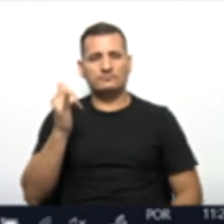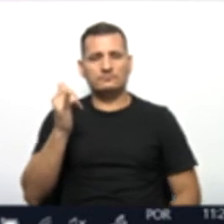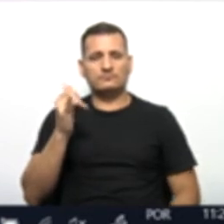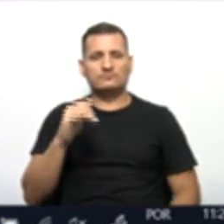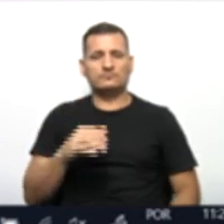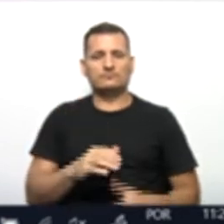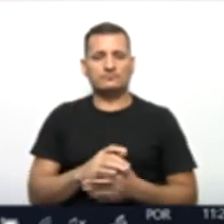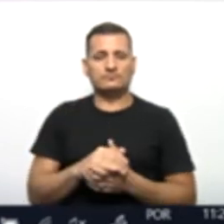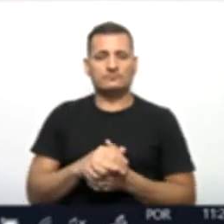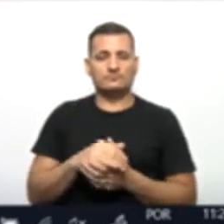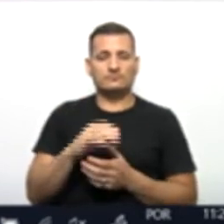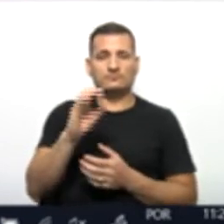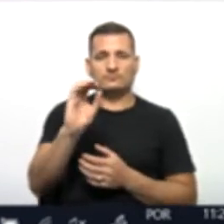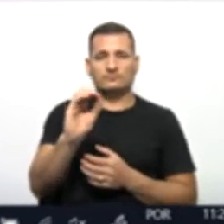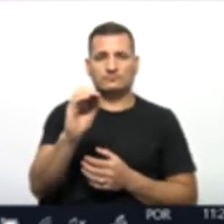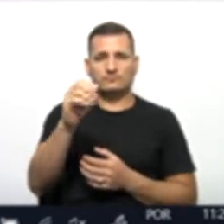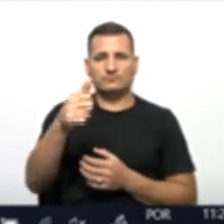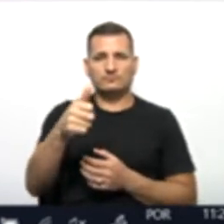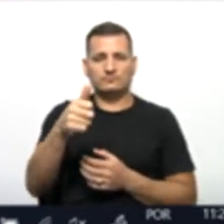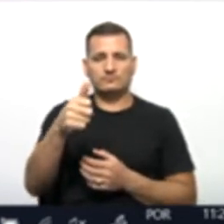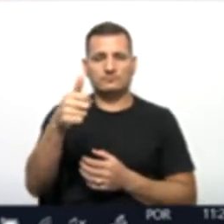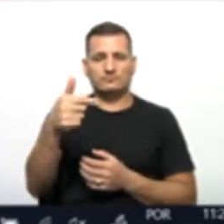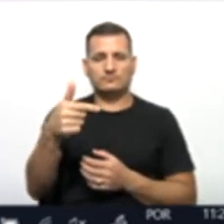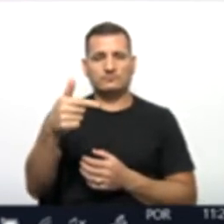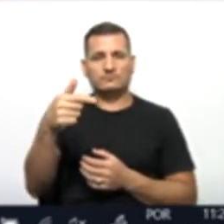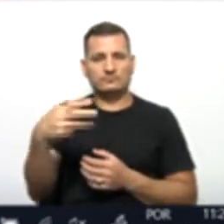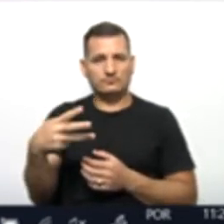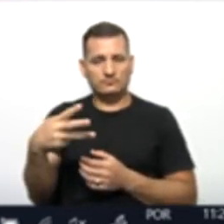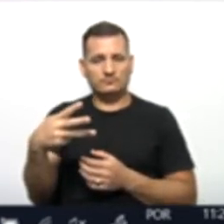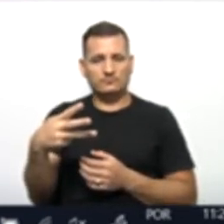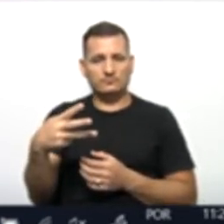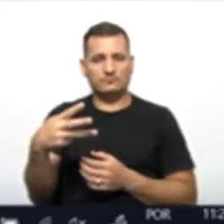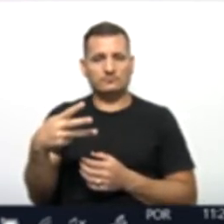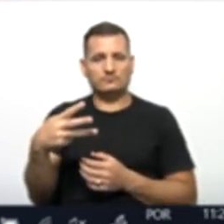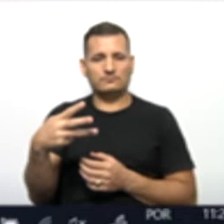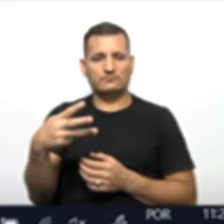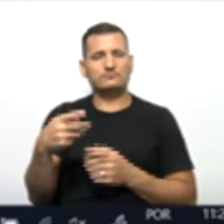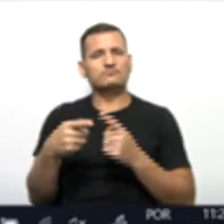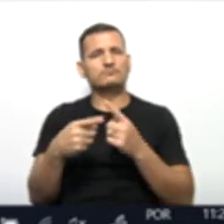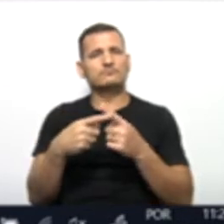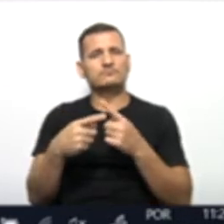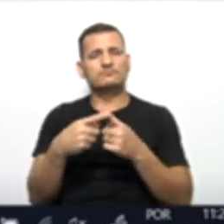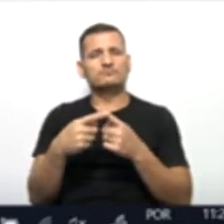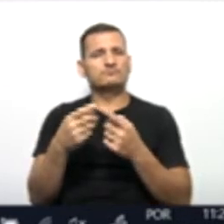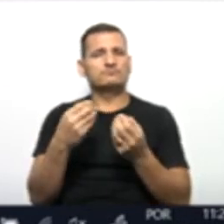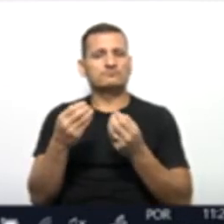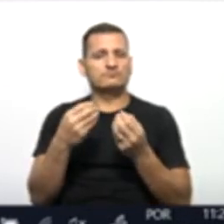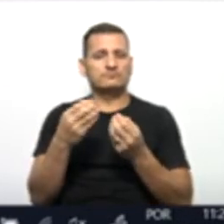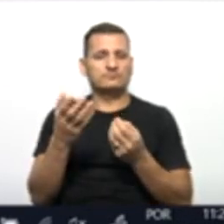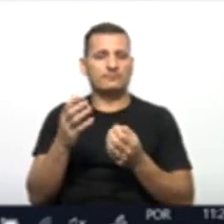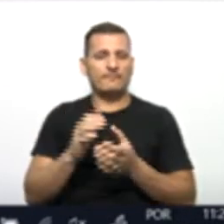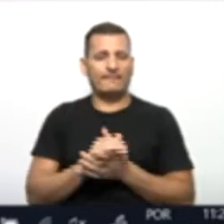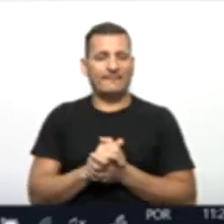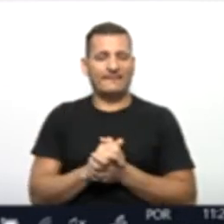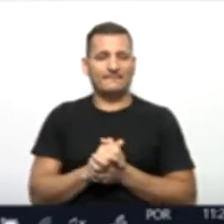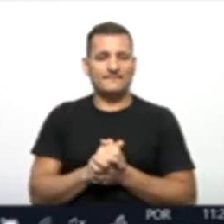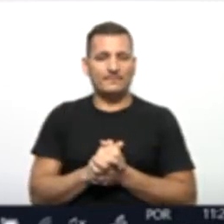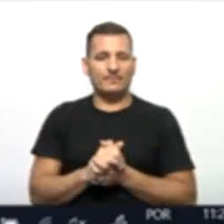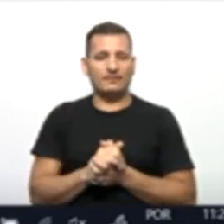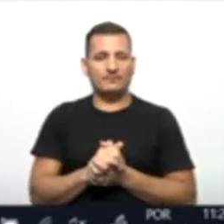contato 0123 porque eles estão assim como é que funciona quando